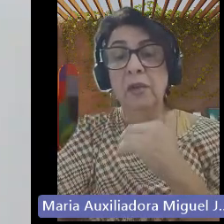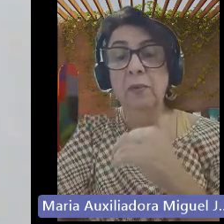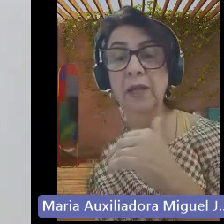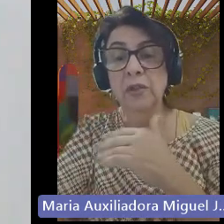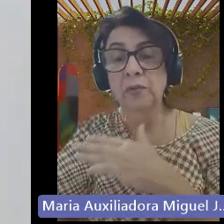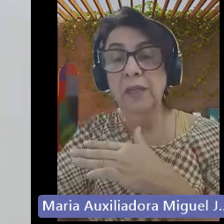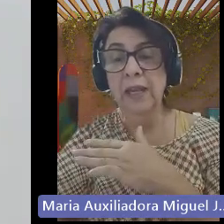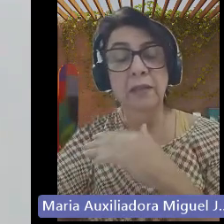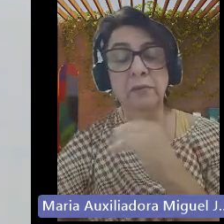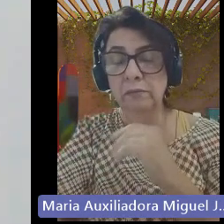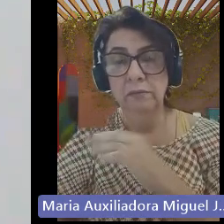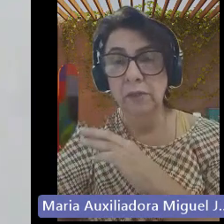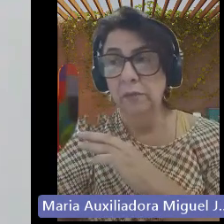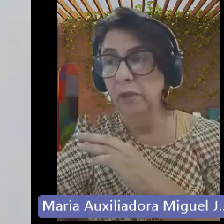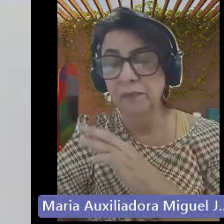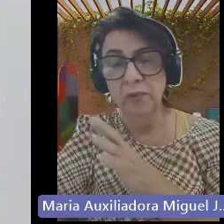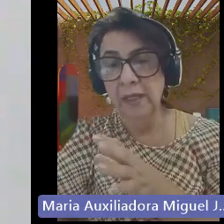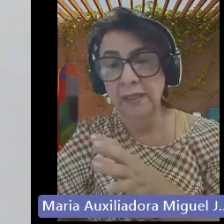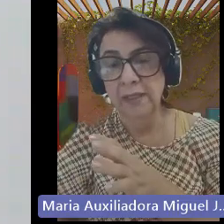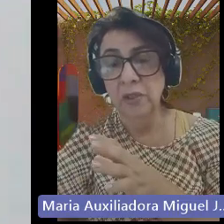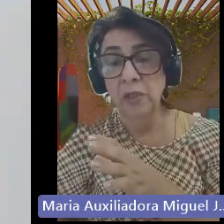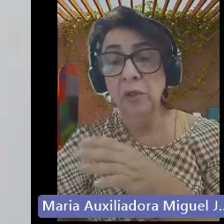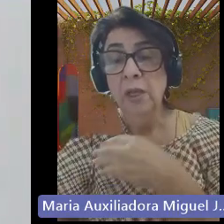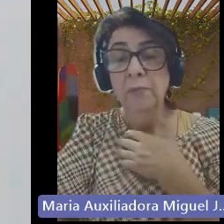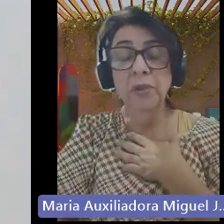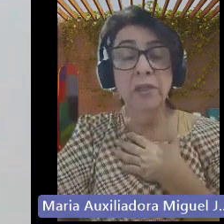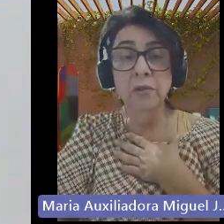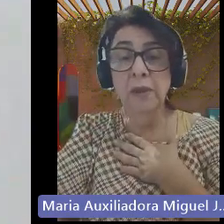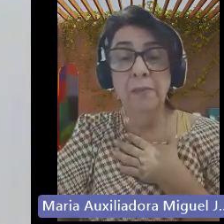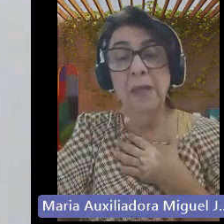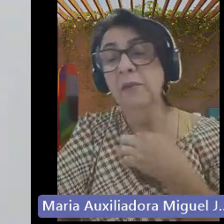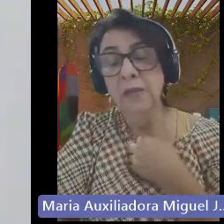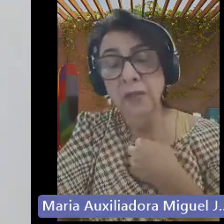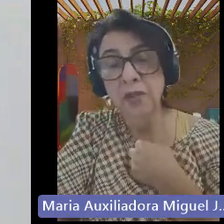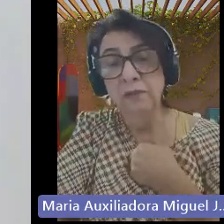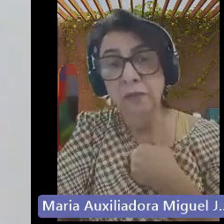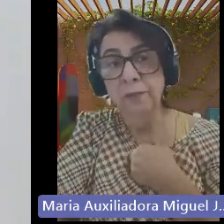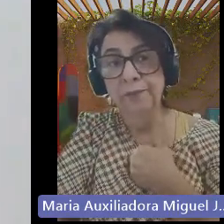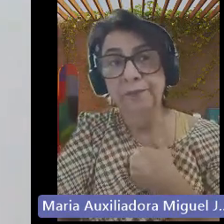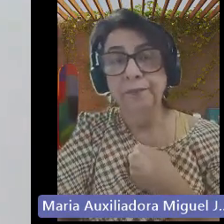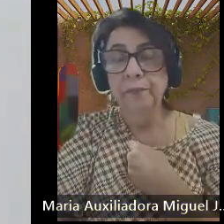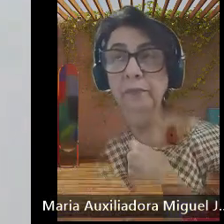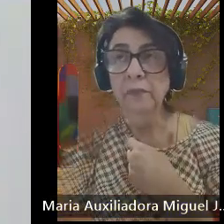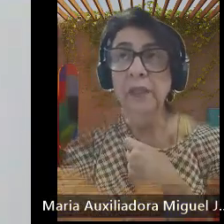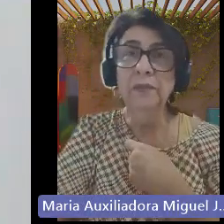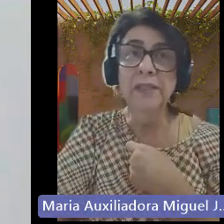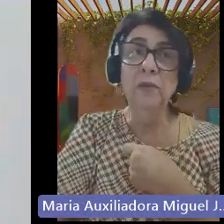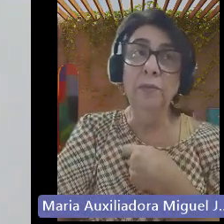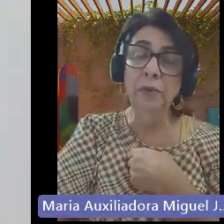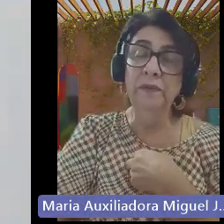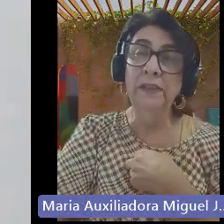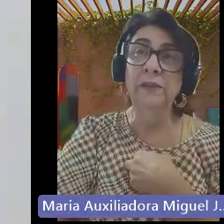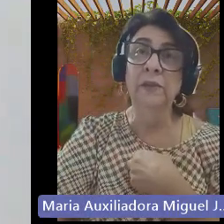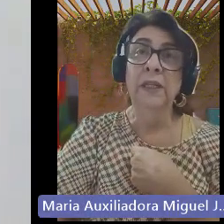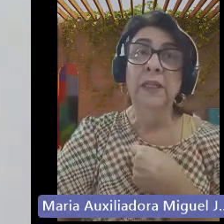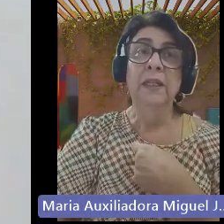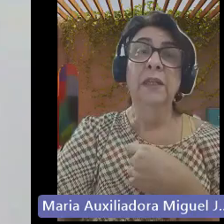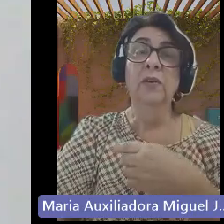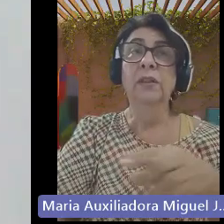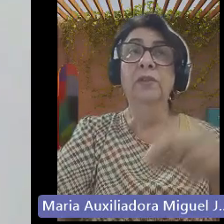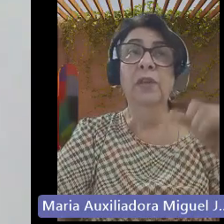achismo. Eu acho, eu quero, não pode funcionar desse jeito, porque isso não é método científico. Então, você